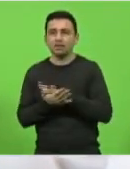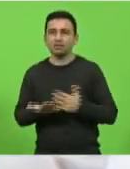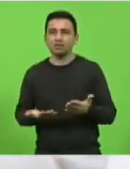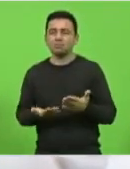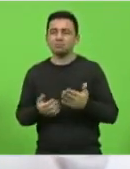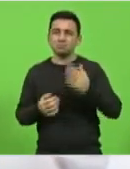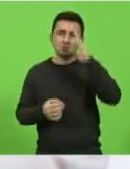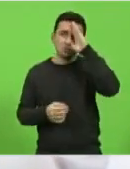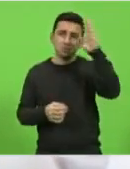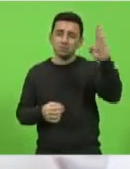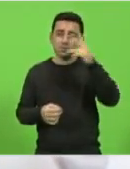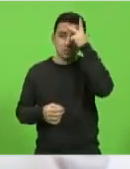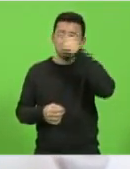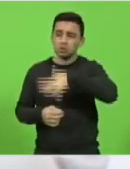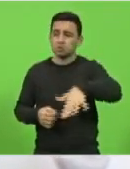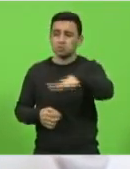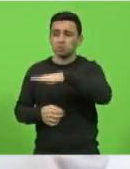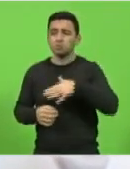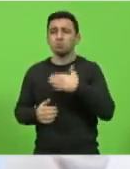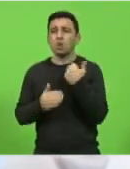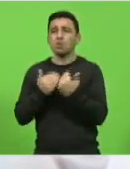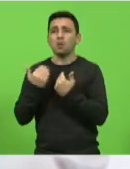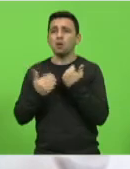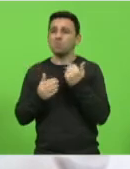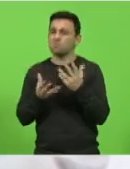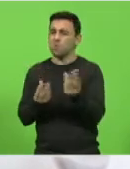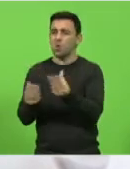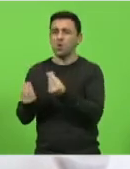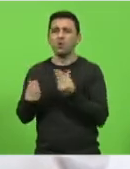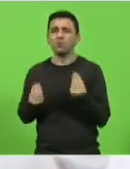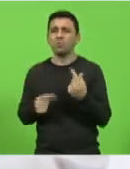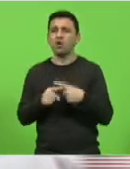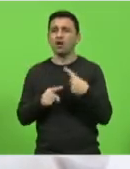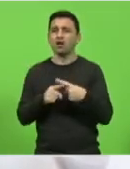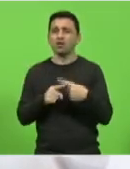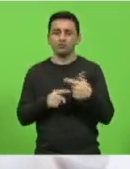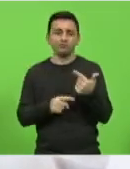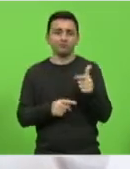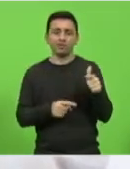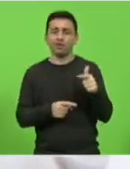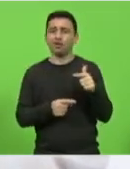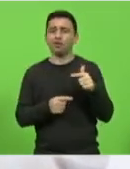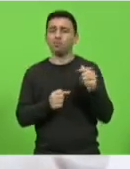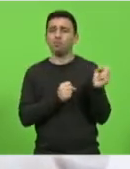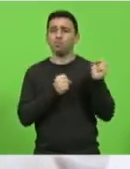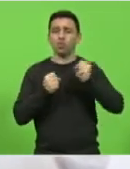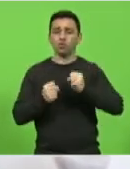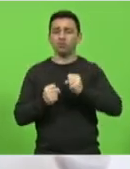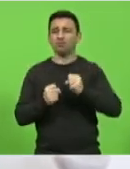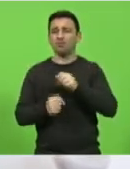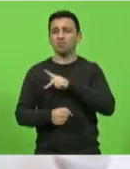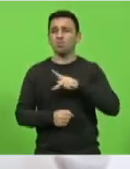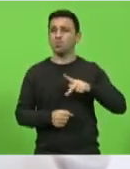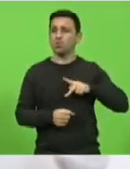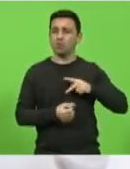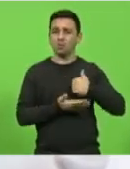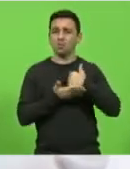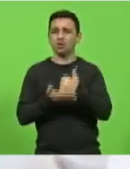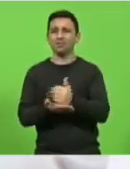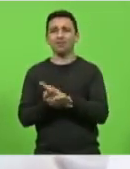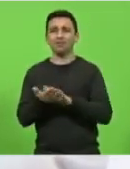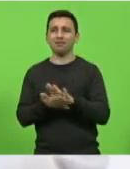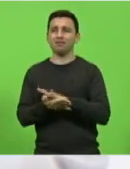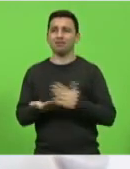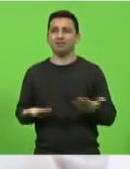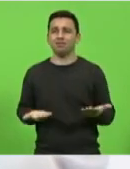e os familiares das vítimas que morreram sem o devido amparo do poder público catarinense. E é por isso que eu me sinto não